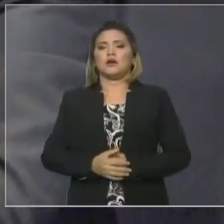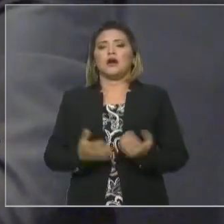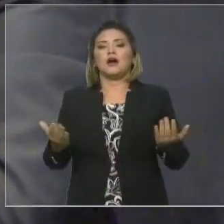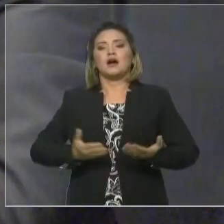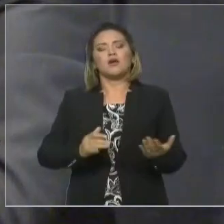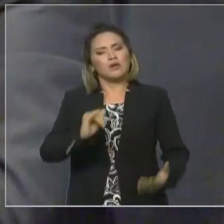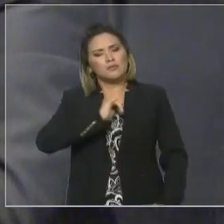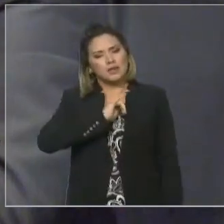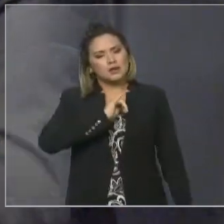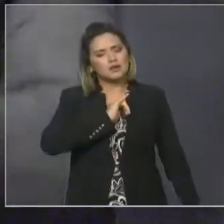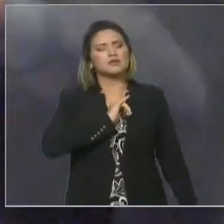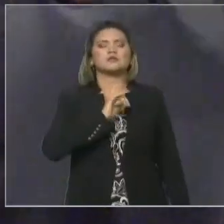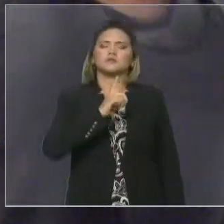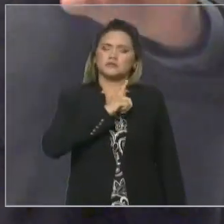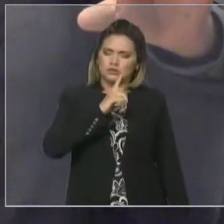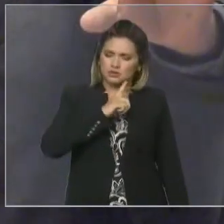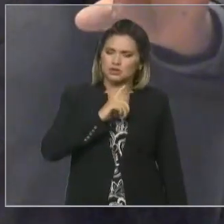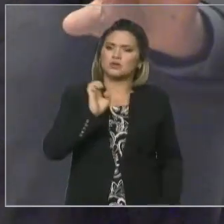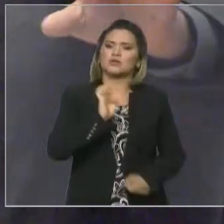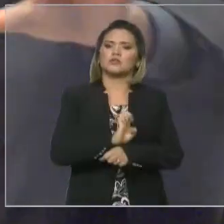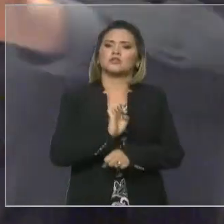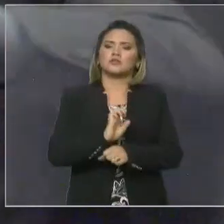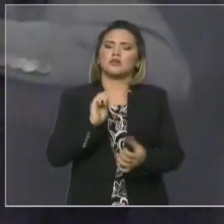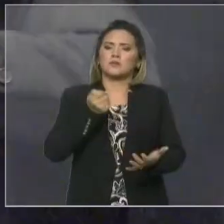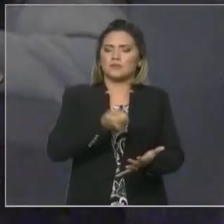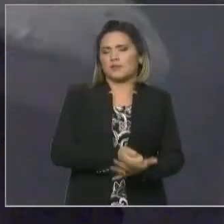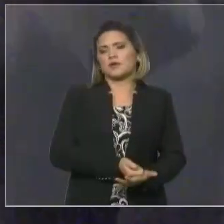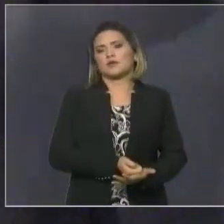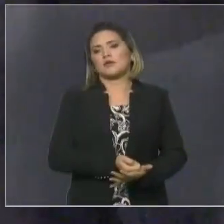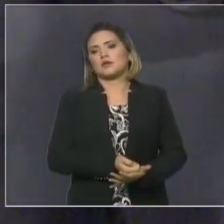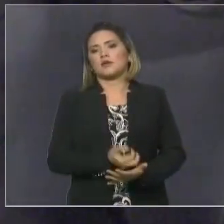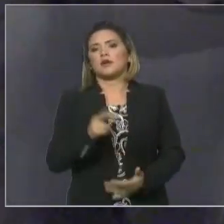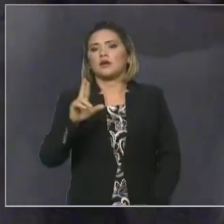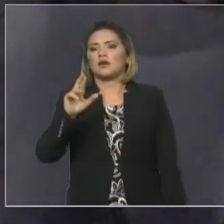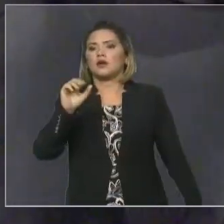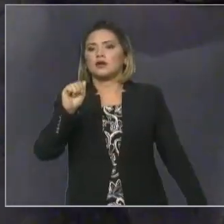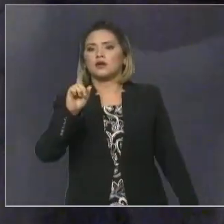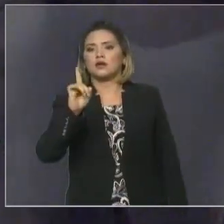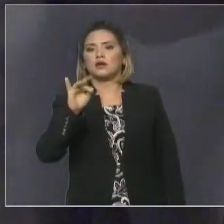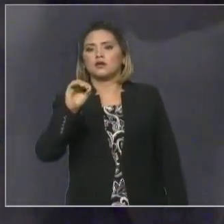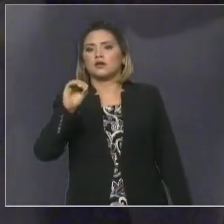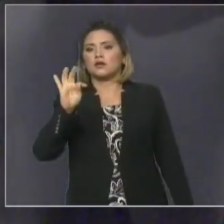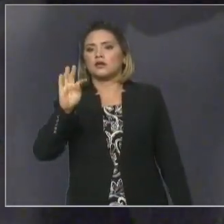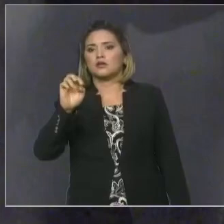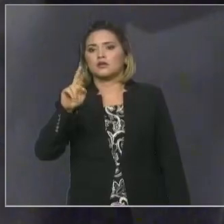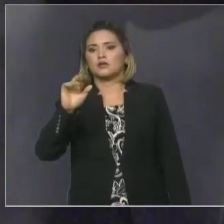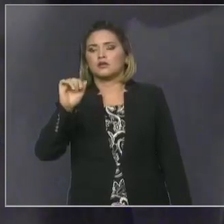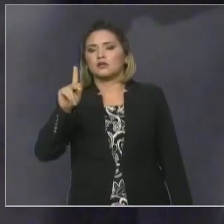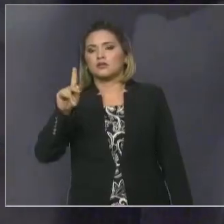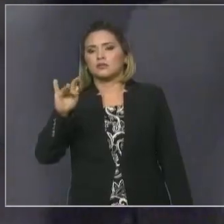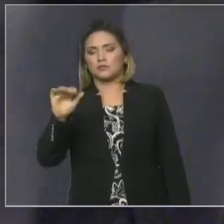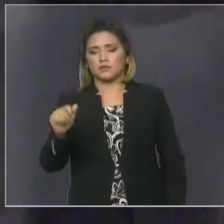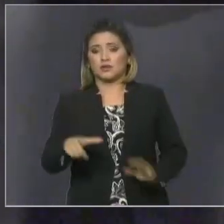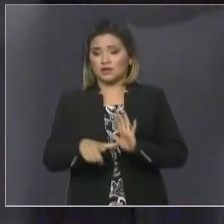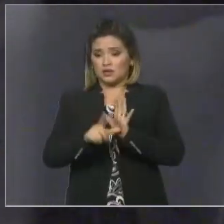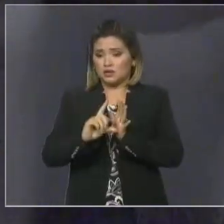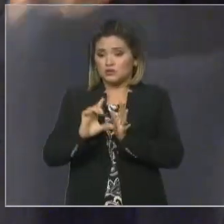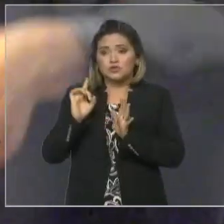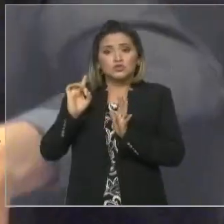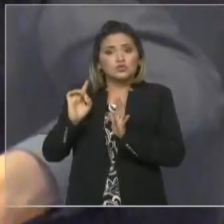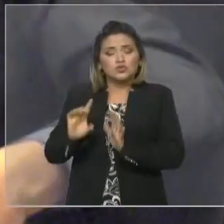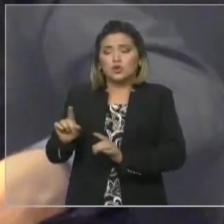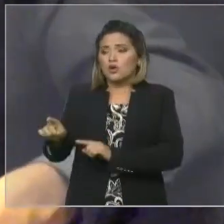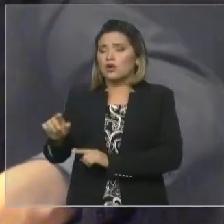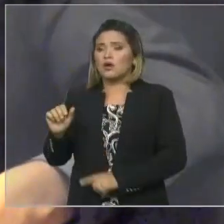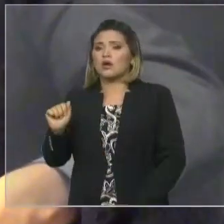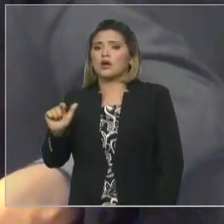Radioterapia, só tinha no Aldenor Belo, ou o paciente entrava numa fila gigante, às vezes quando chegava não tinha